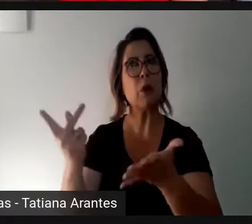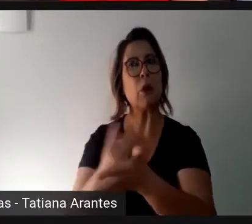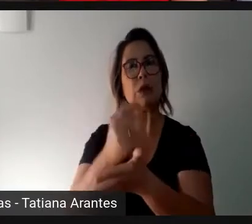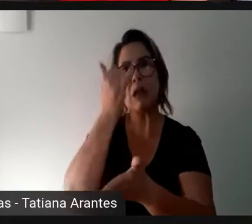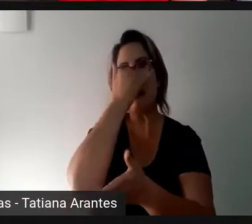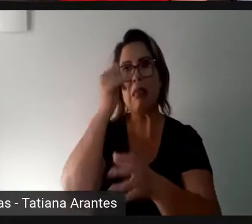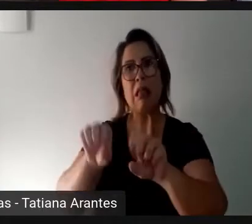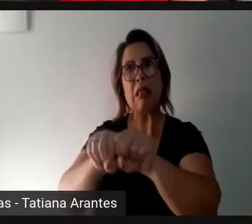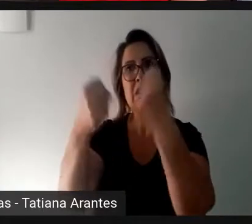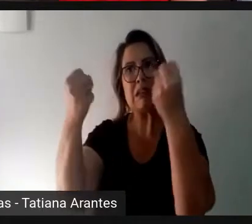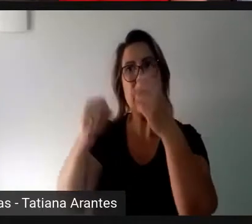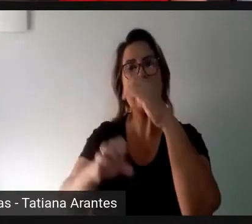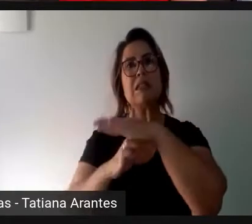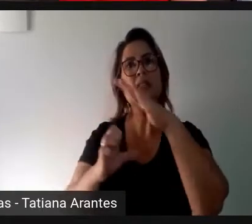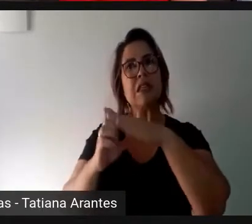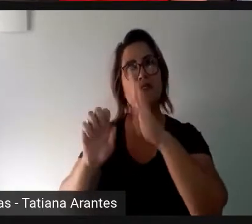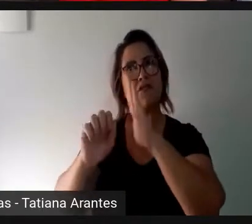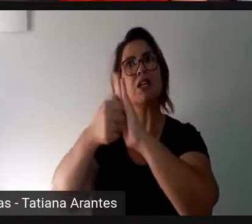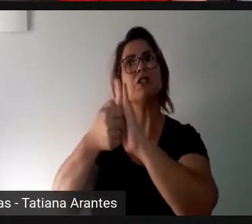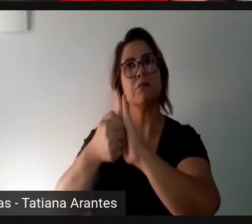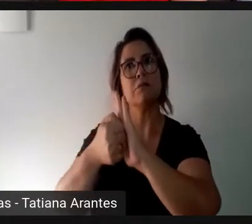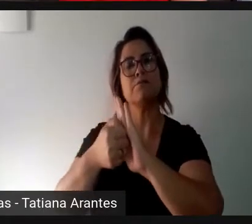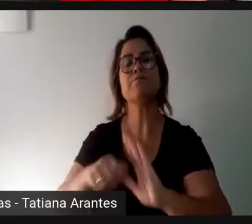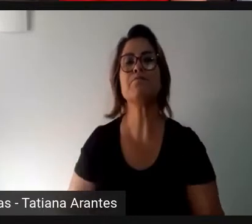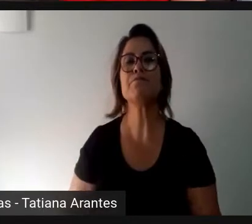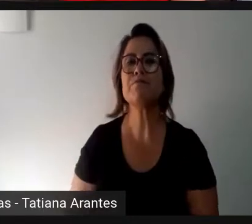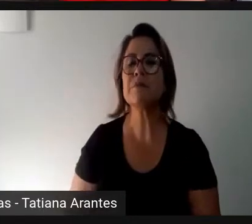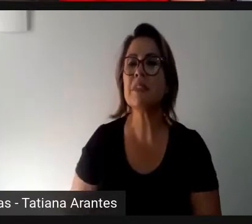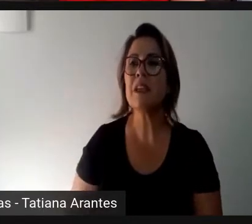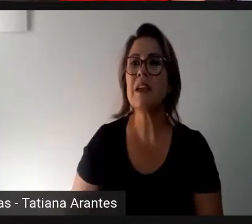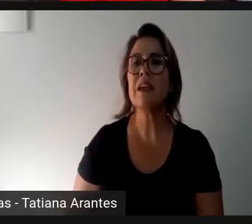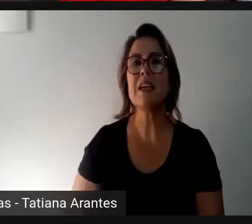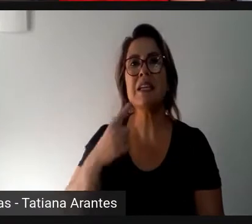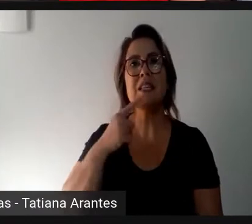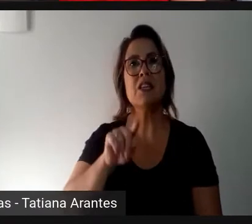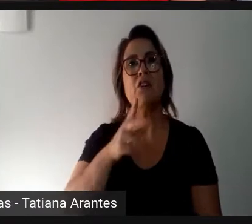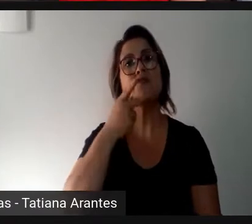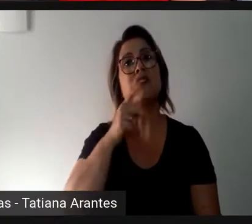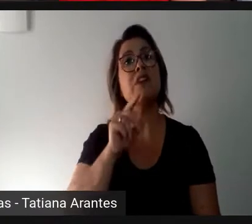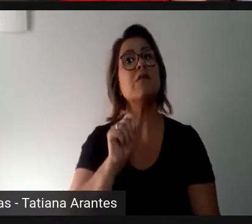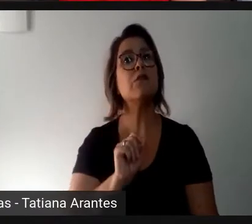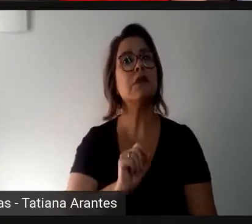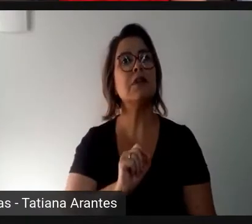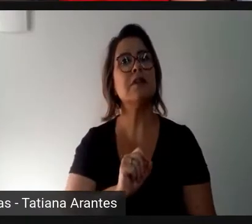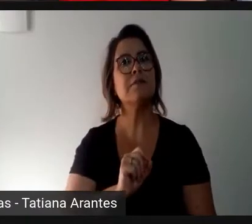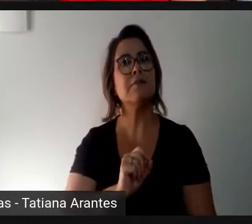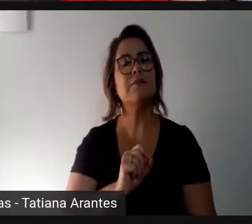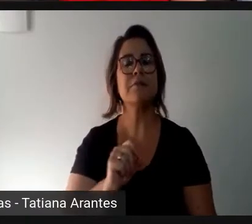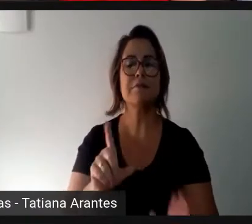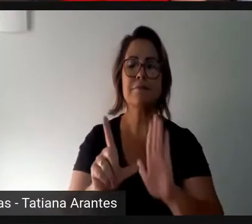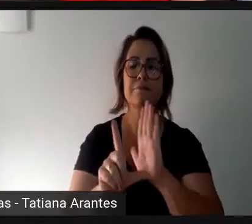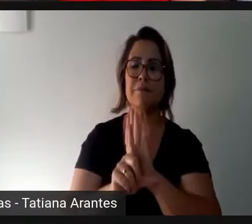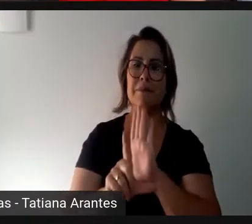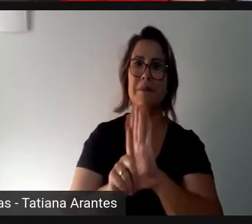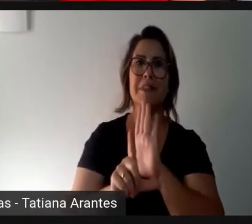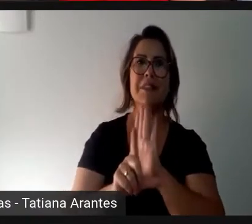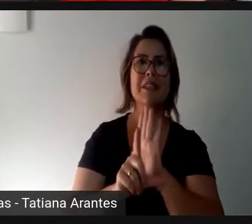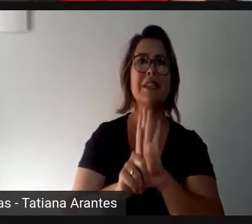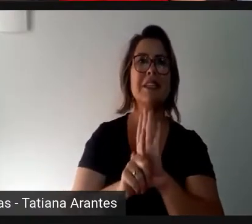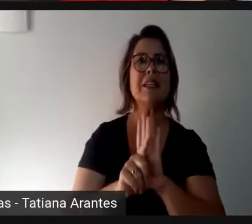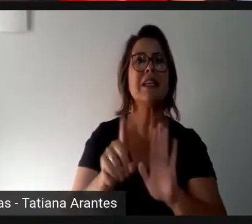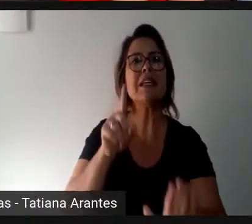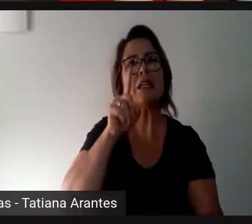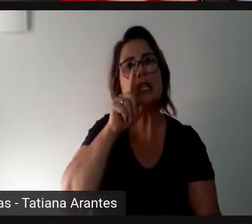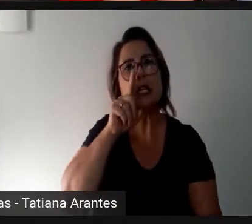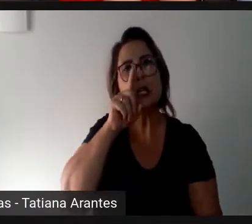E o decreto 8420, ele fala o seguinte, olha, vamos fazer o seguinte, é muito boa essa lei porque ela coloca um risco muito grande